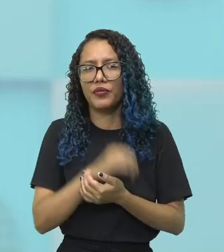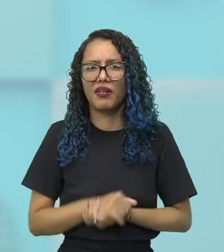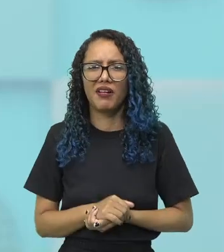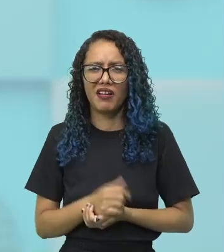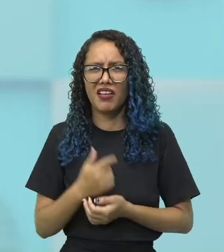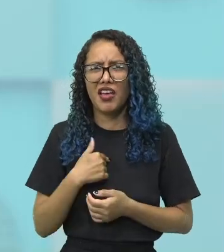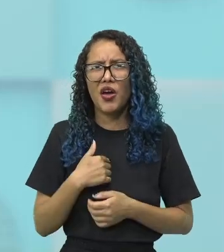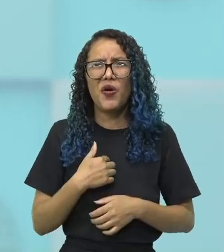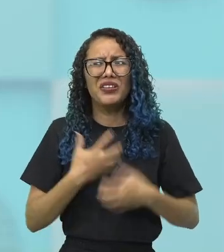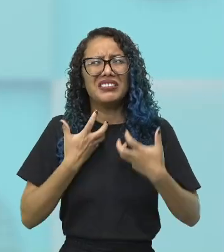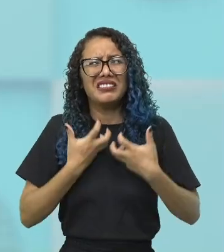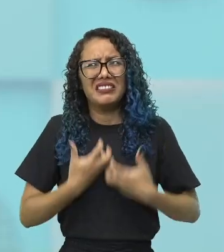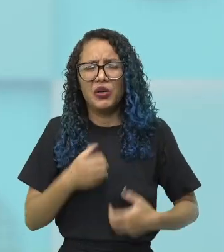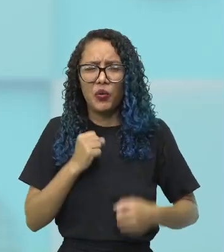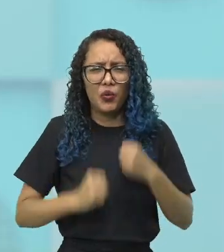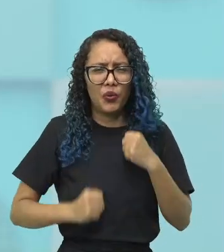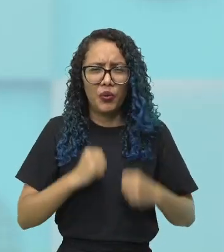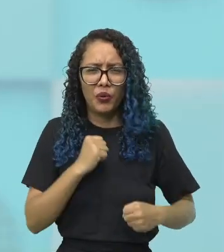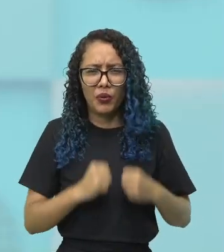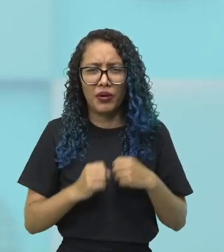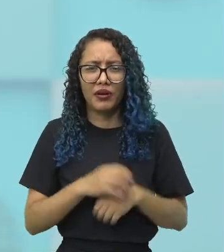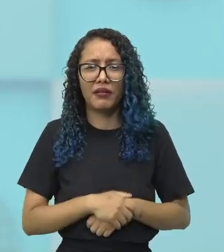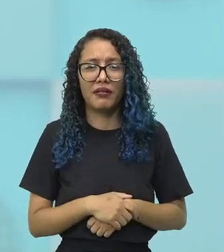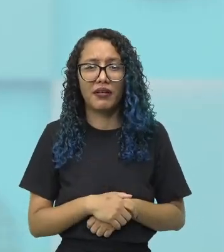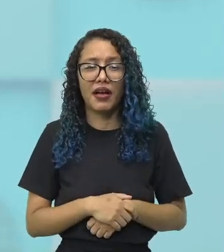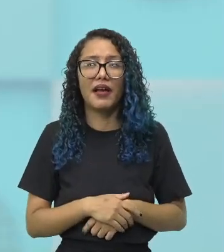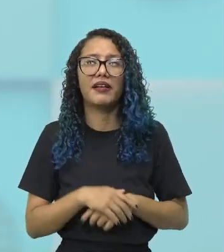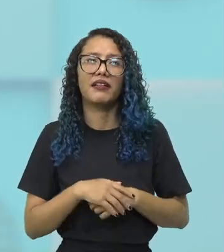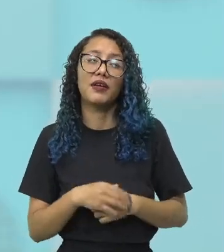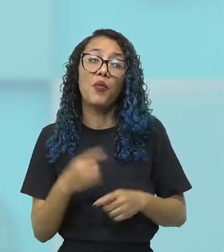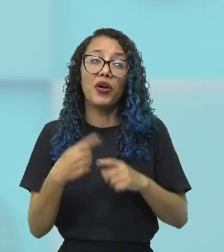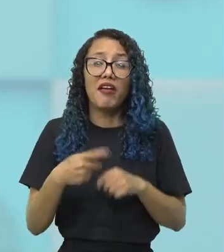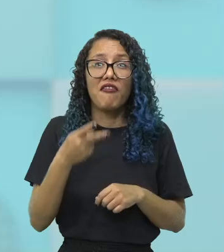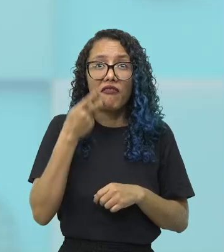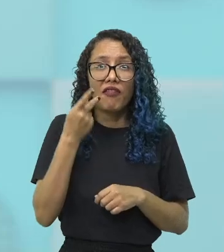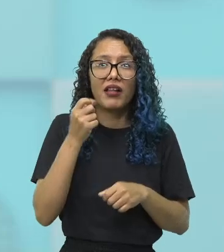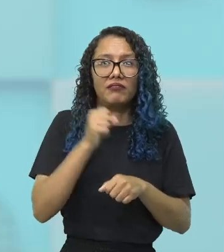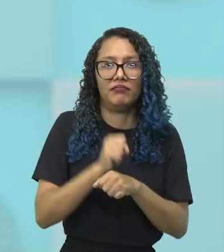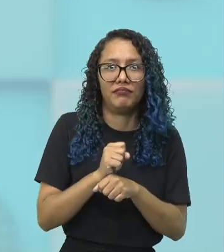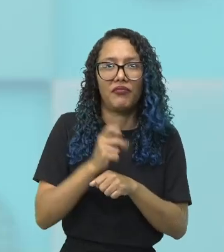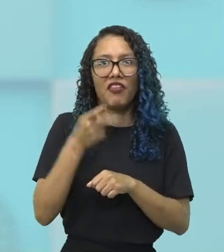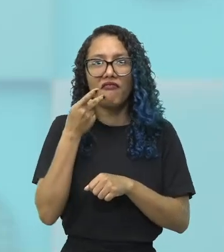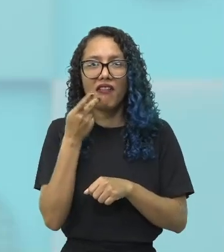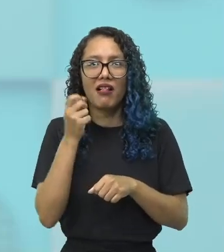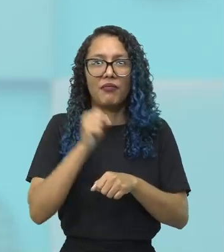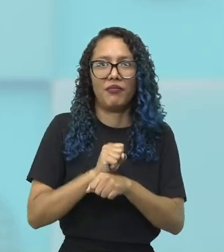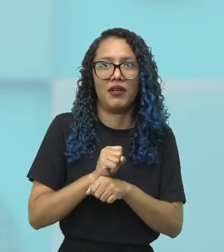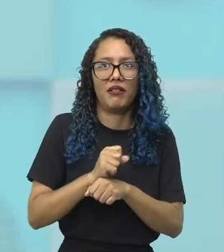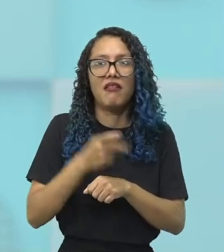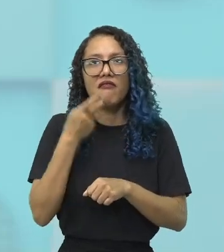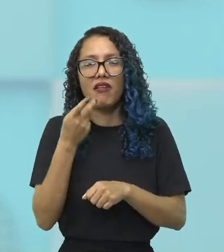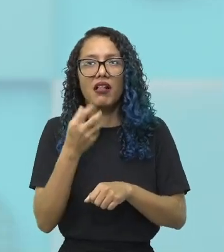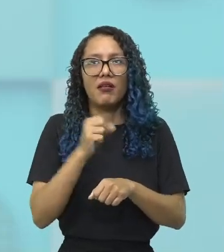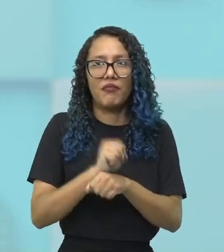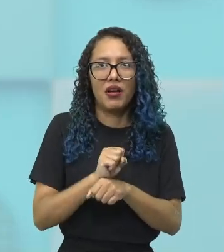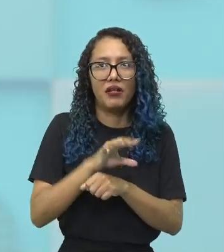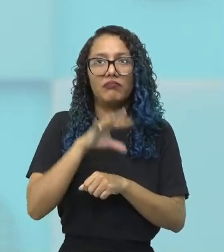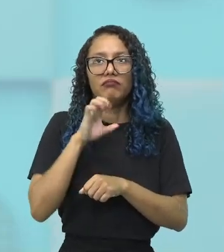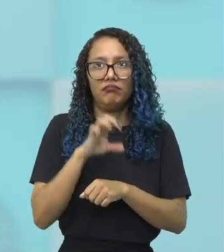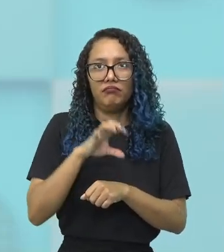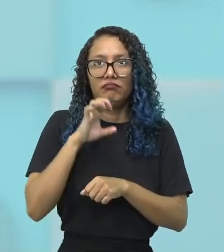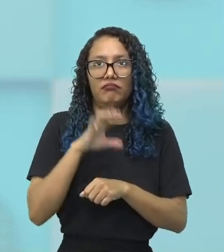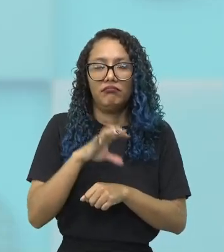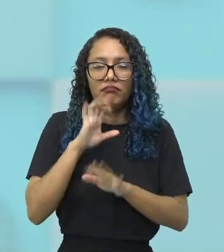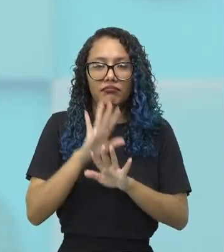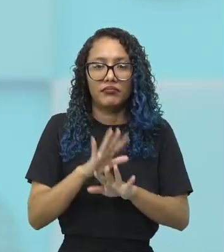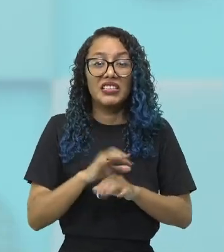eu corri e aí eu vou falar, é porque nós estávamos correndo. E aí, olha só, se eu for pontuar de acordo